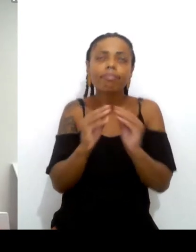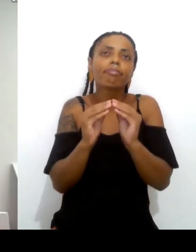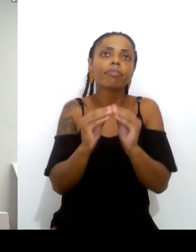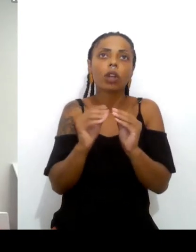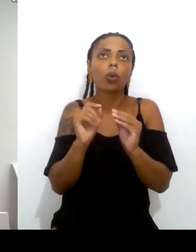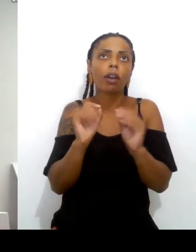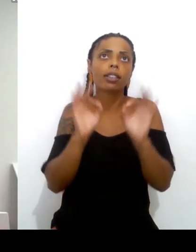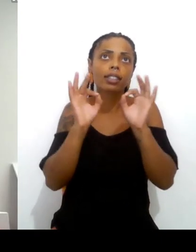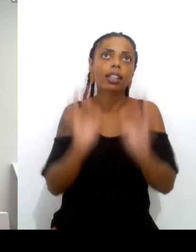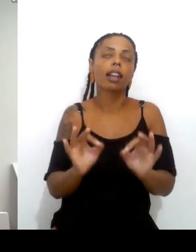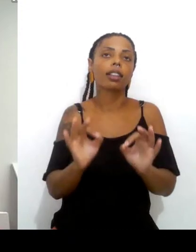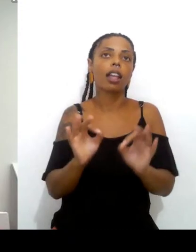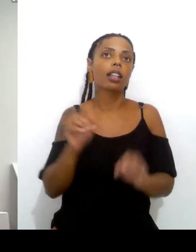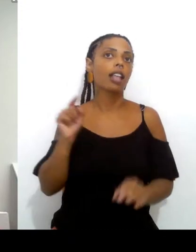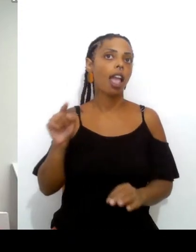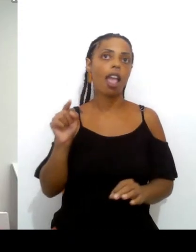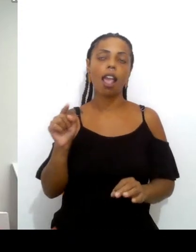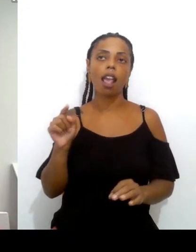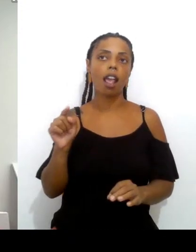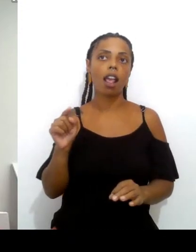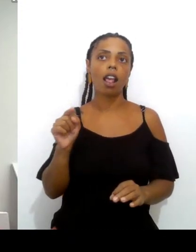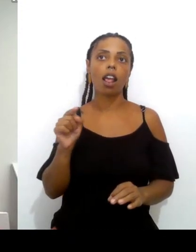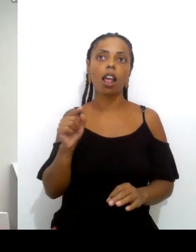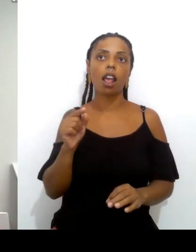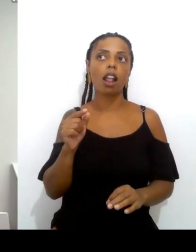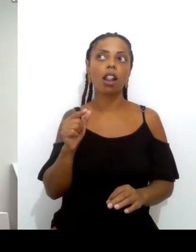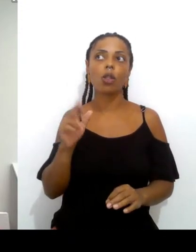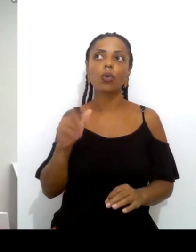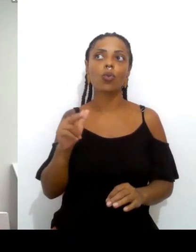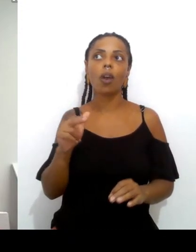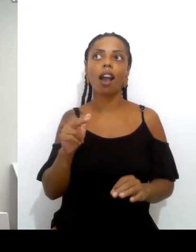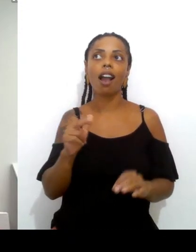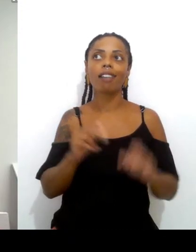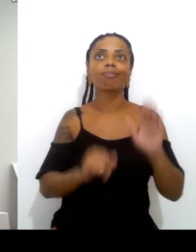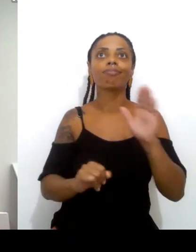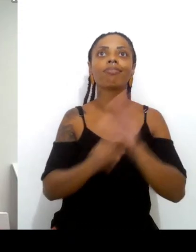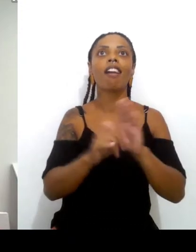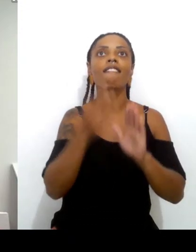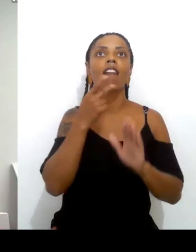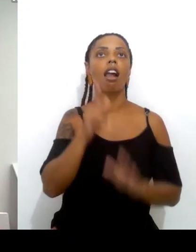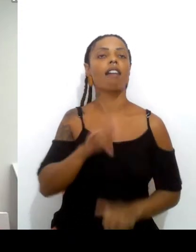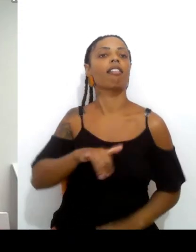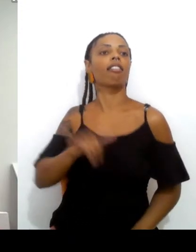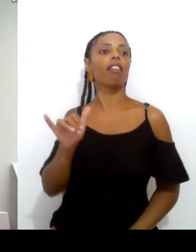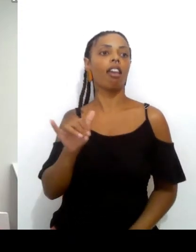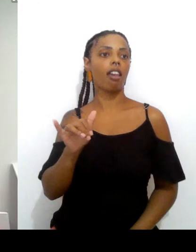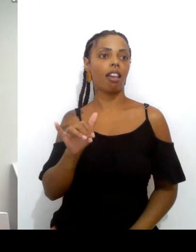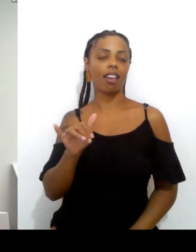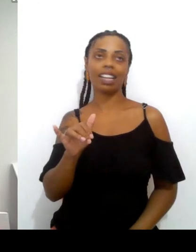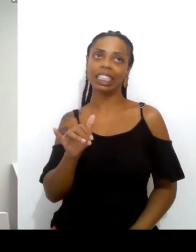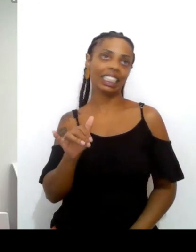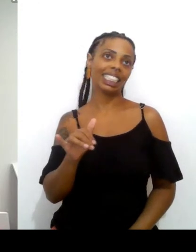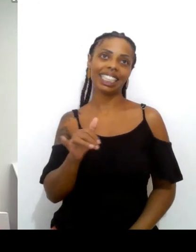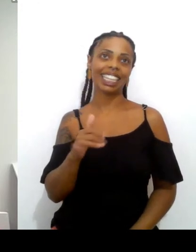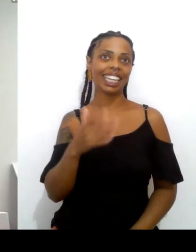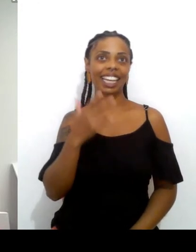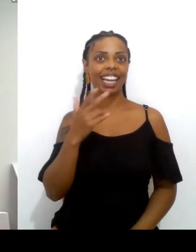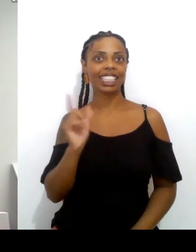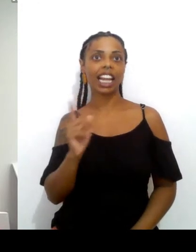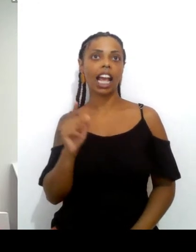ele não se identificaria como homem gay não ficaria à vontade com esses acabous de